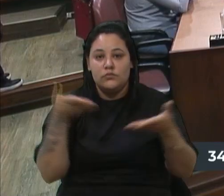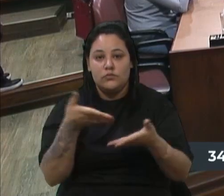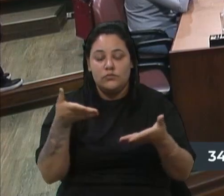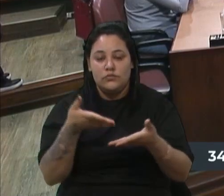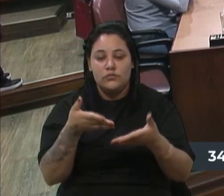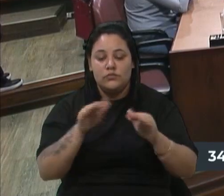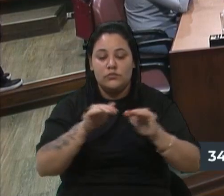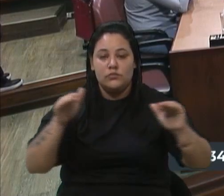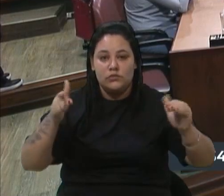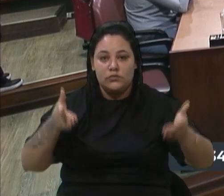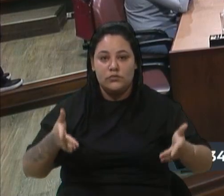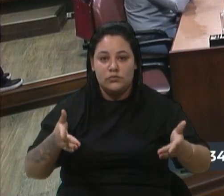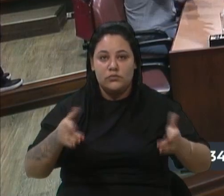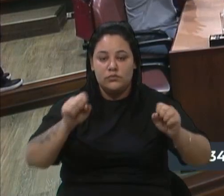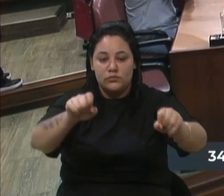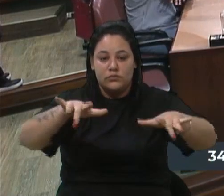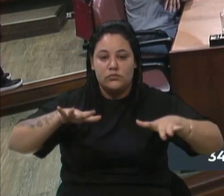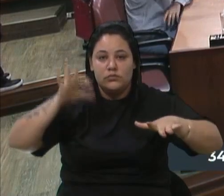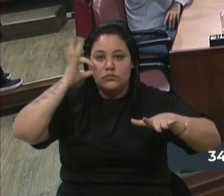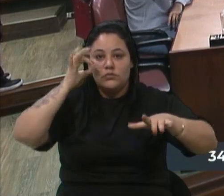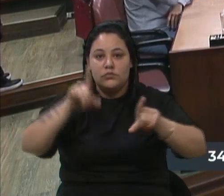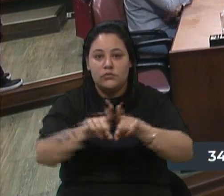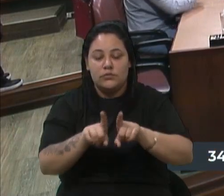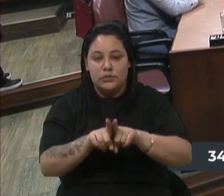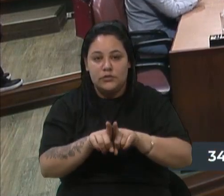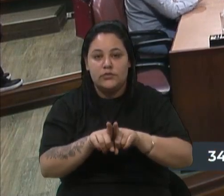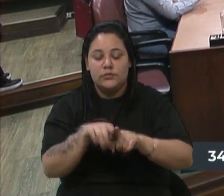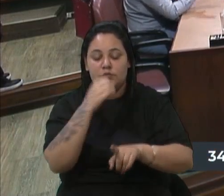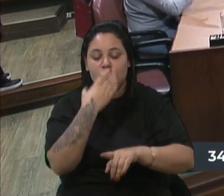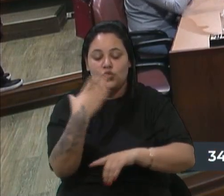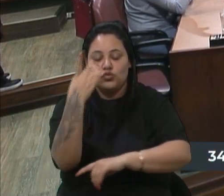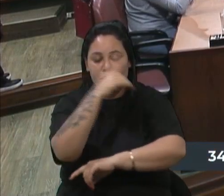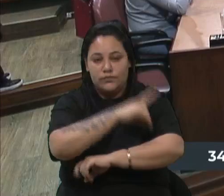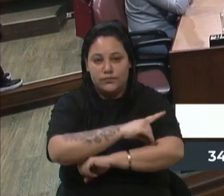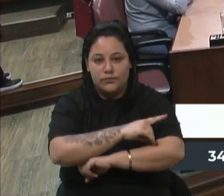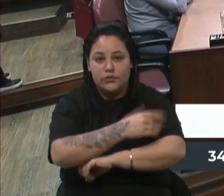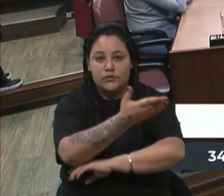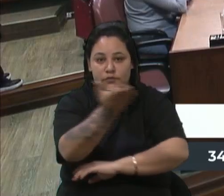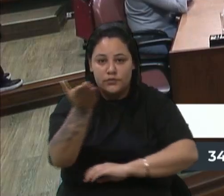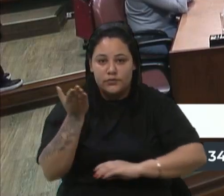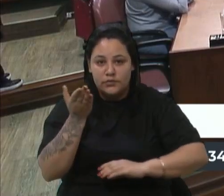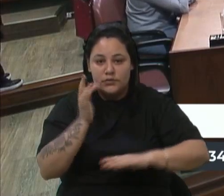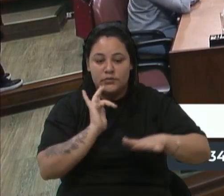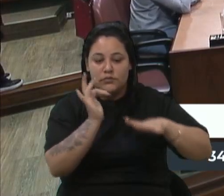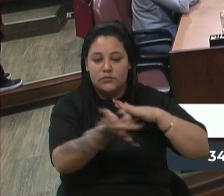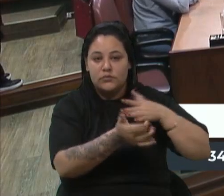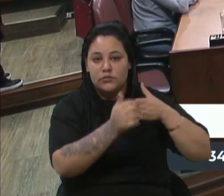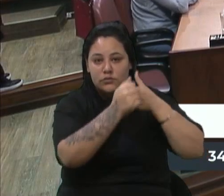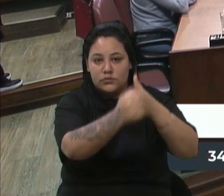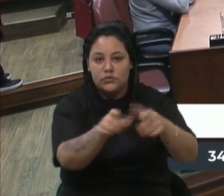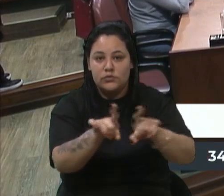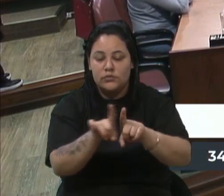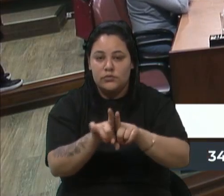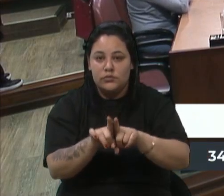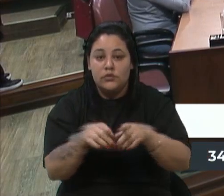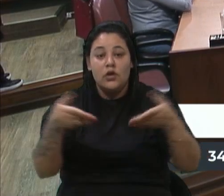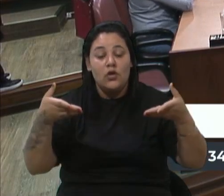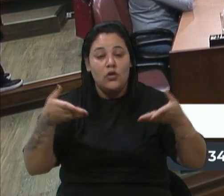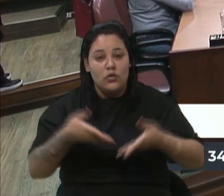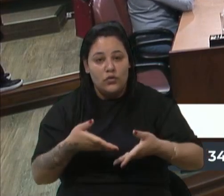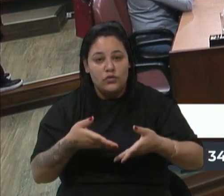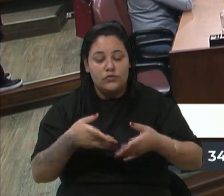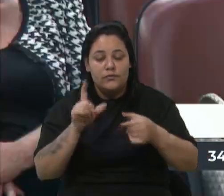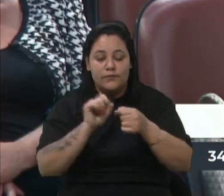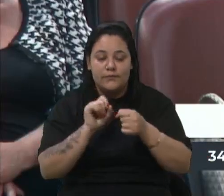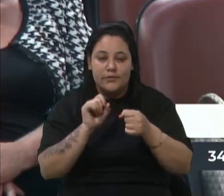da mesa Bom dia pessoal que estamos hoje aqui na plenária muito bom dia você que está através da rede social hoje eu faço um voto de